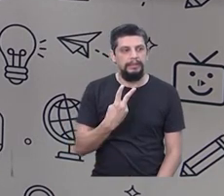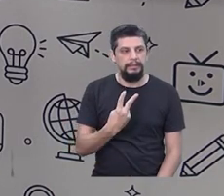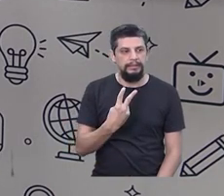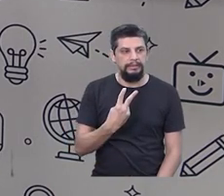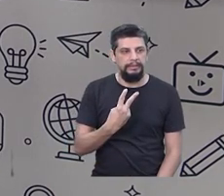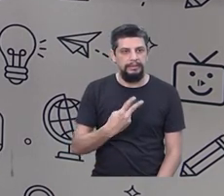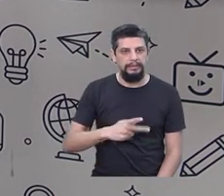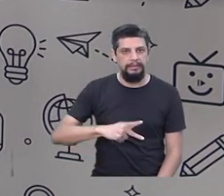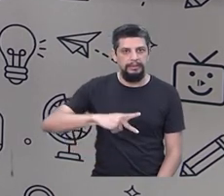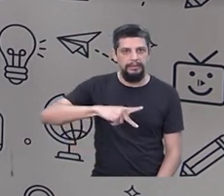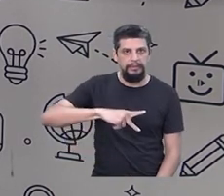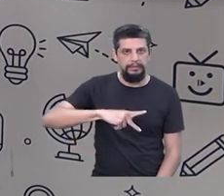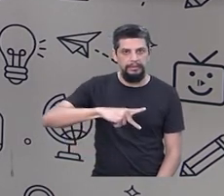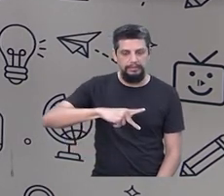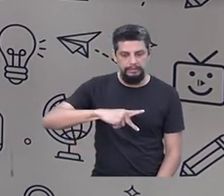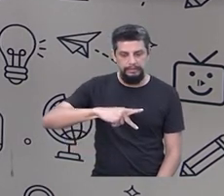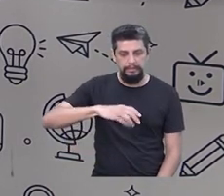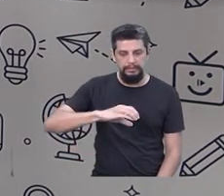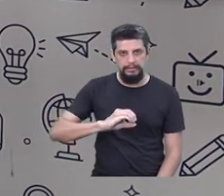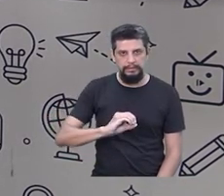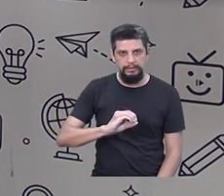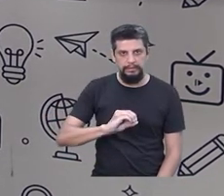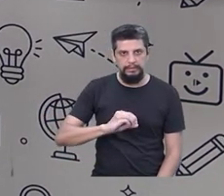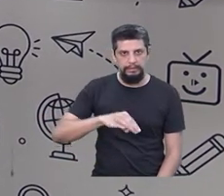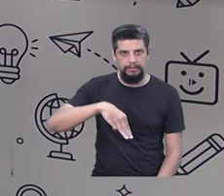A pomba.